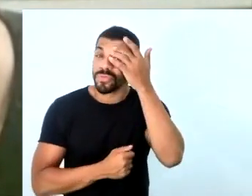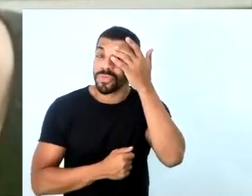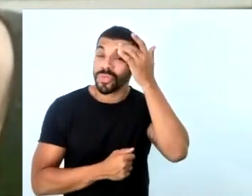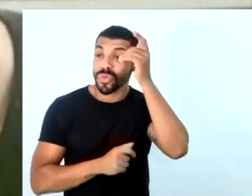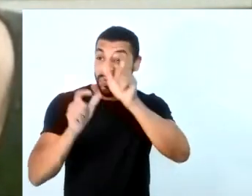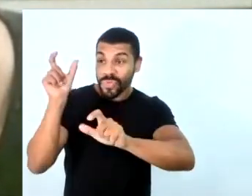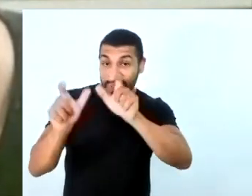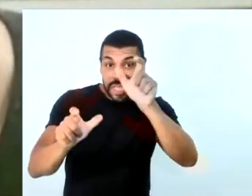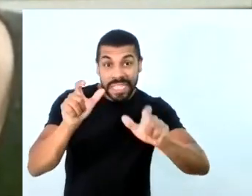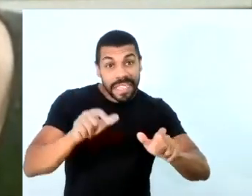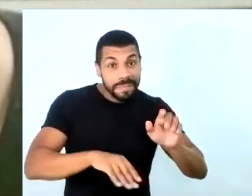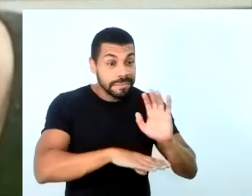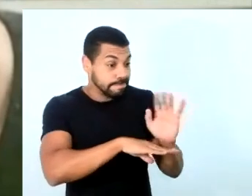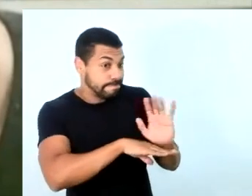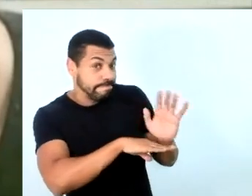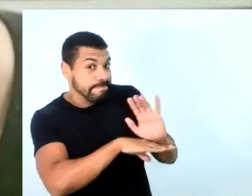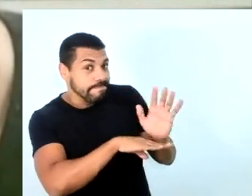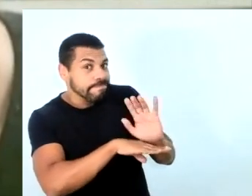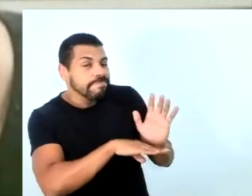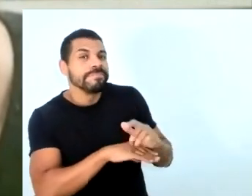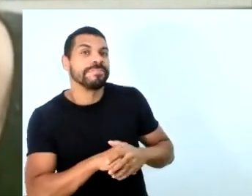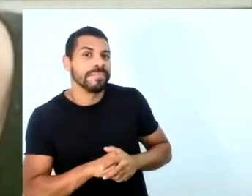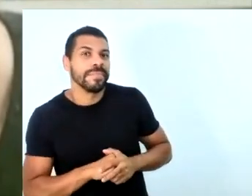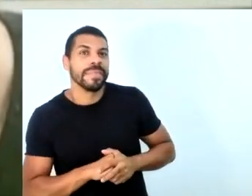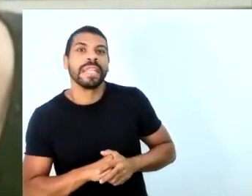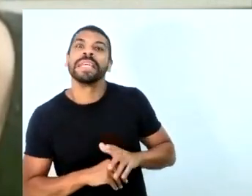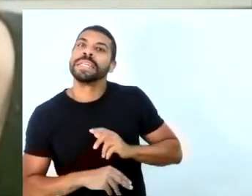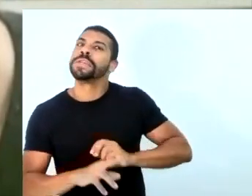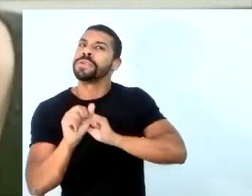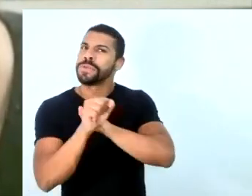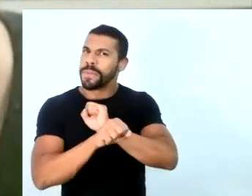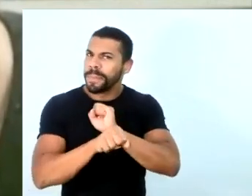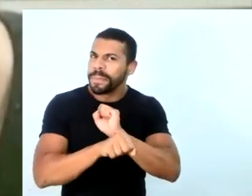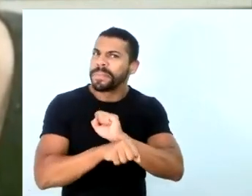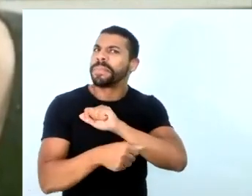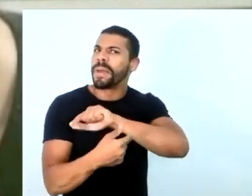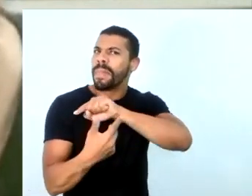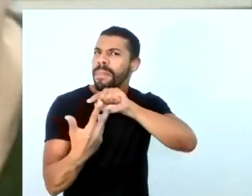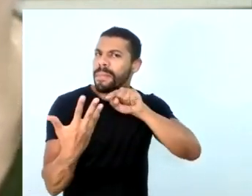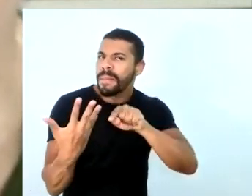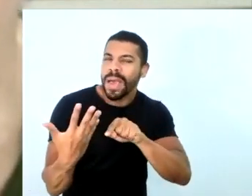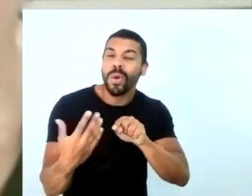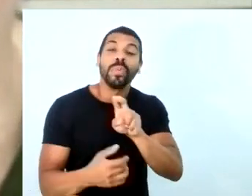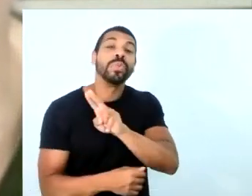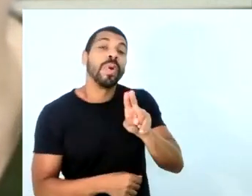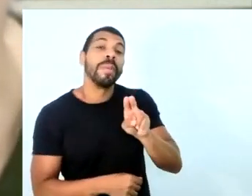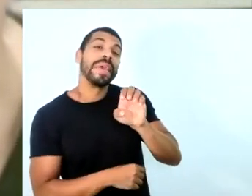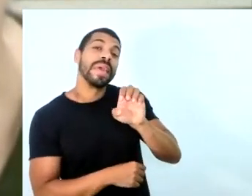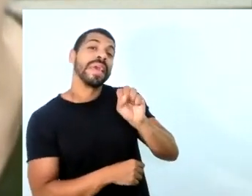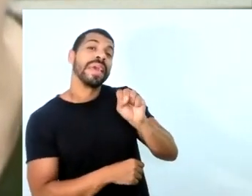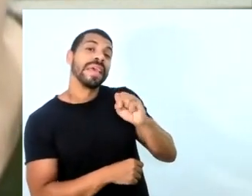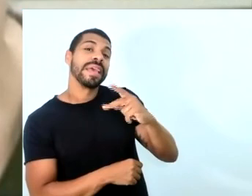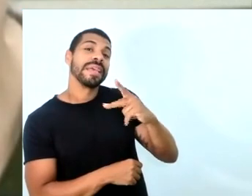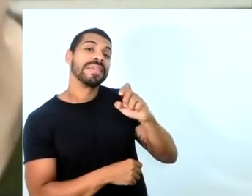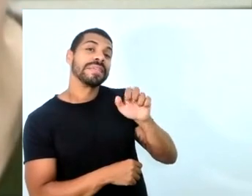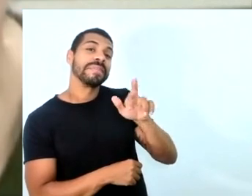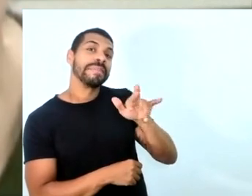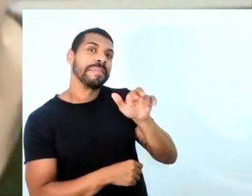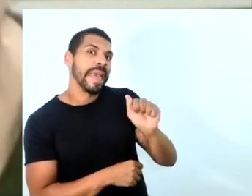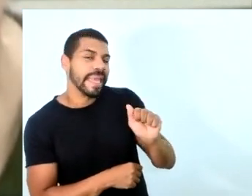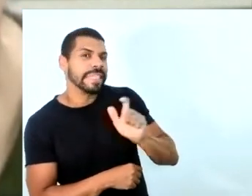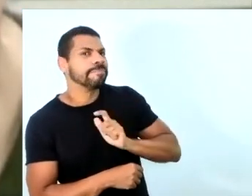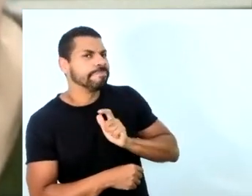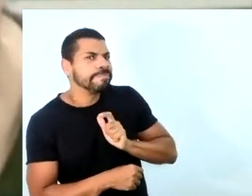essa audiência para a permanência do filme em cartaz. O Espero ainda está em cartaz em algumas cidades. Quem puder, está em cartaz aqui em